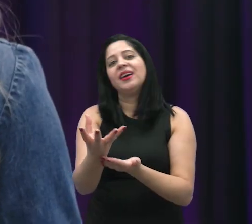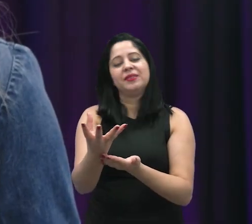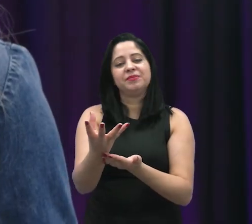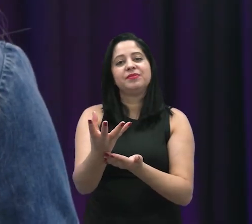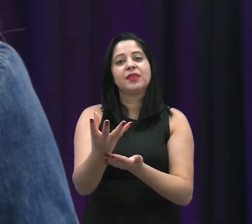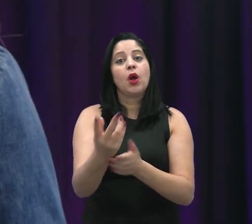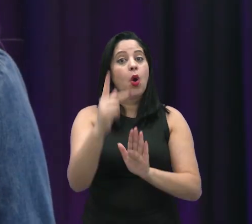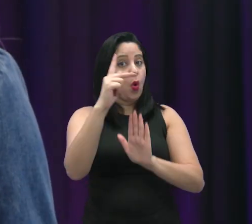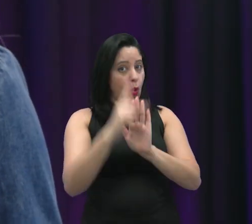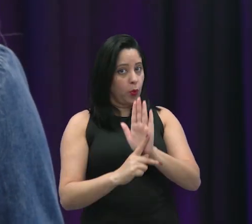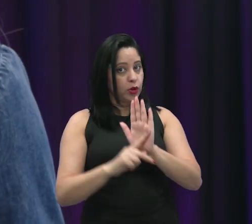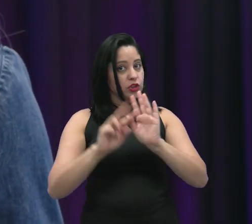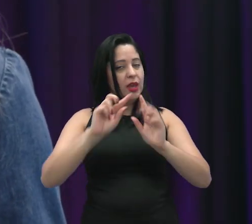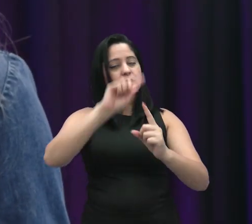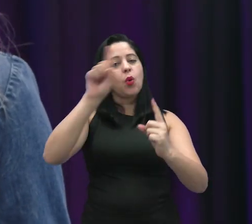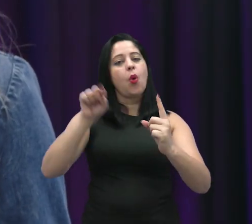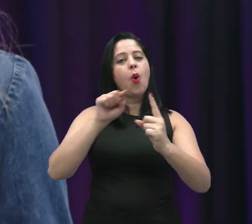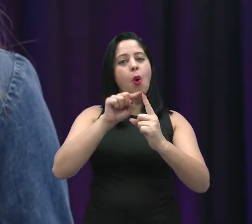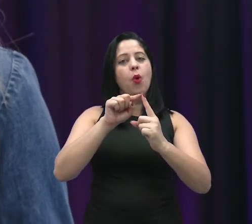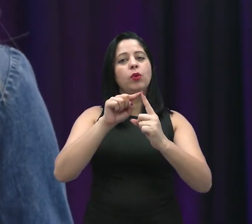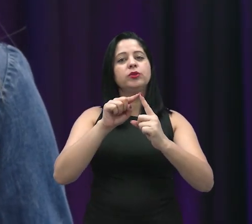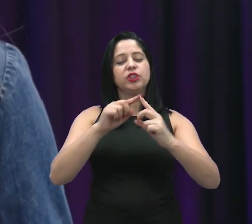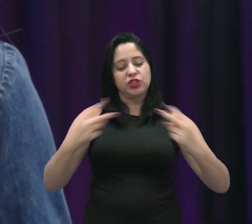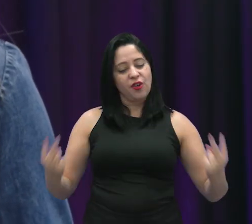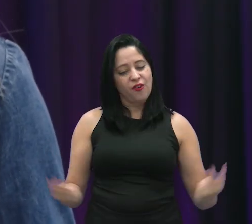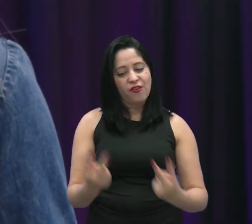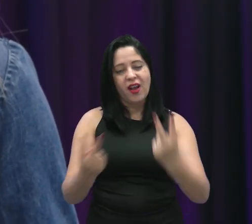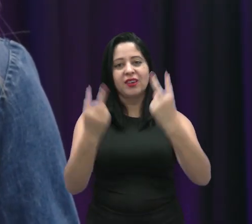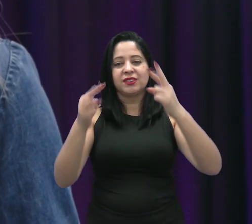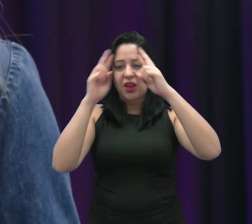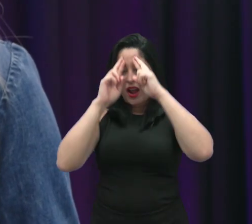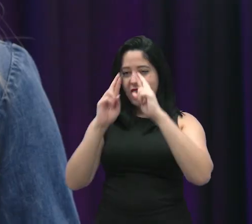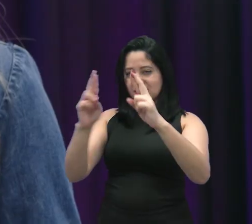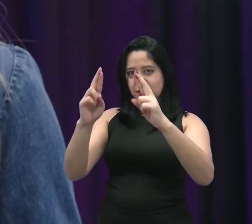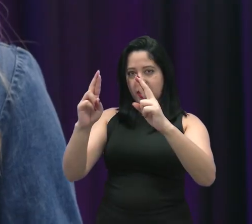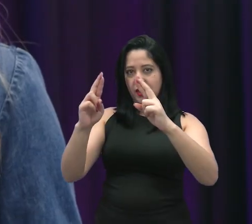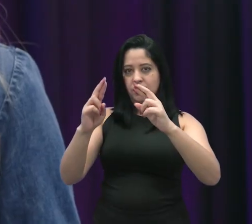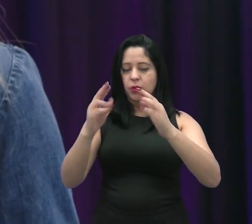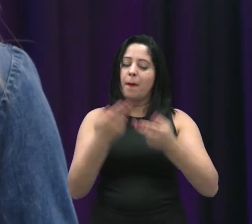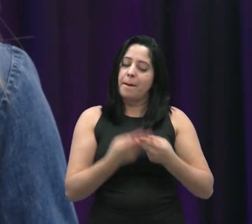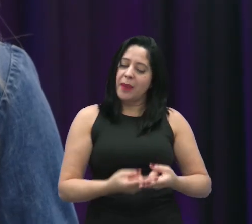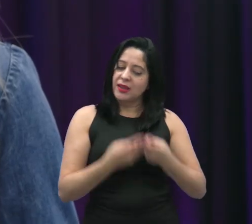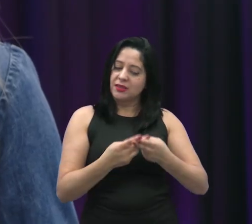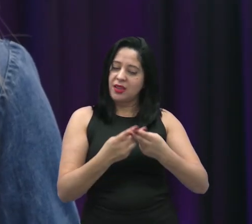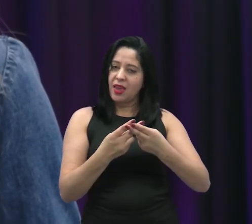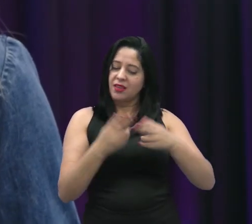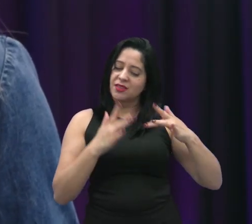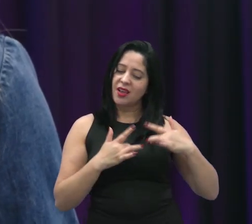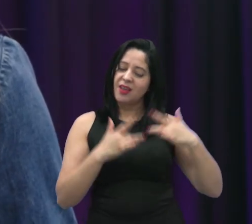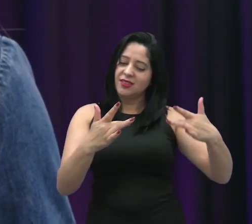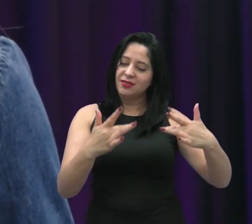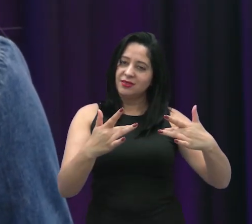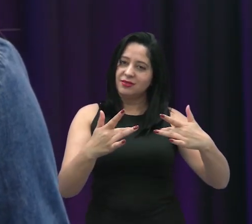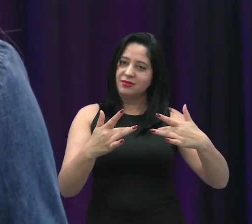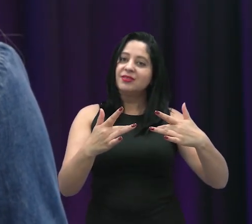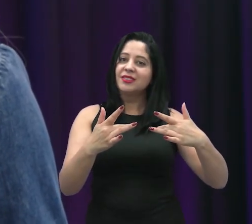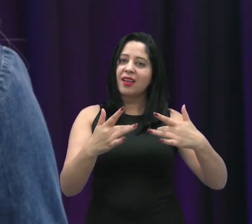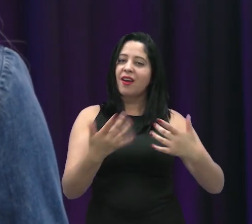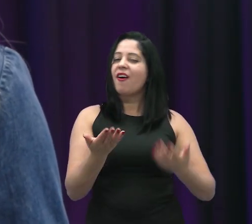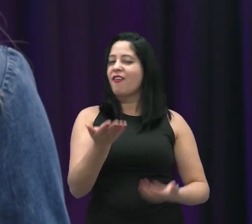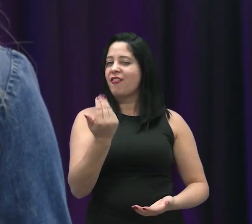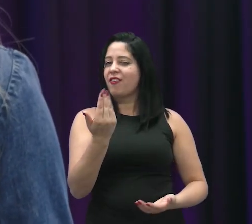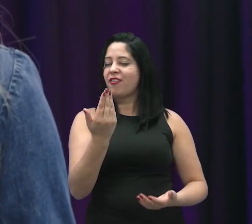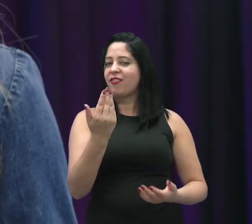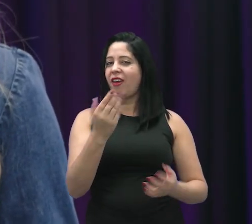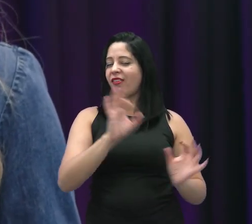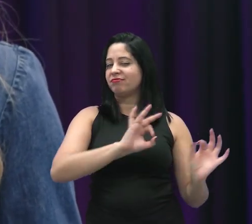cunho beneficente e humanitário. Além disso, o projeto promove valores como respeito, tolerância, compaixão